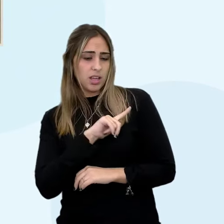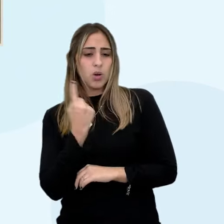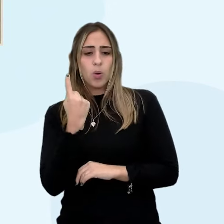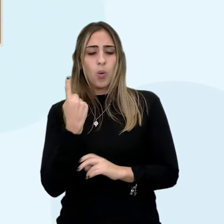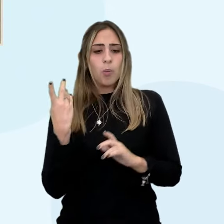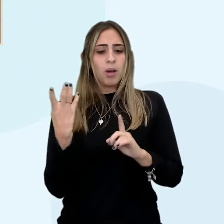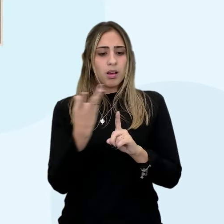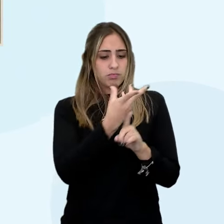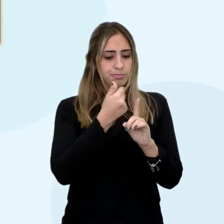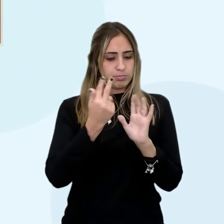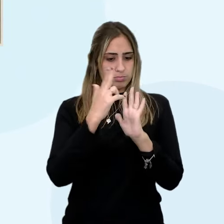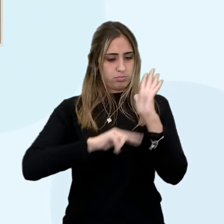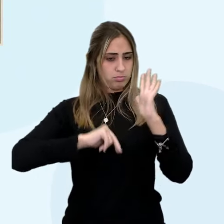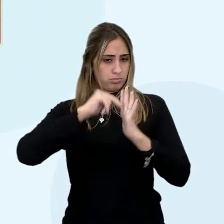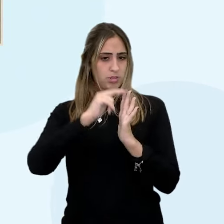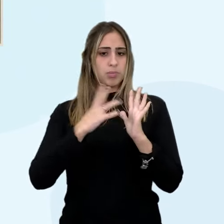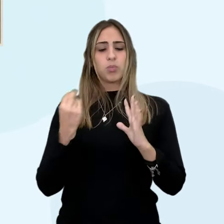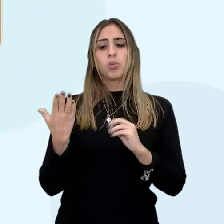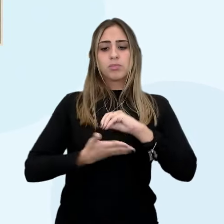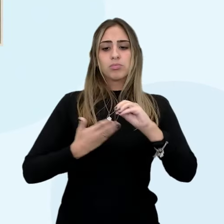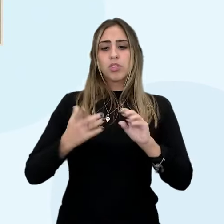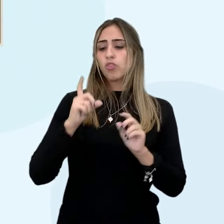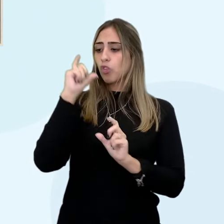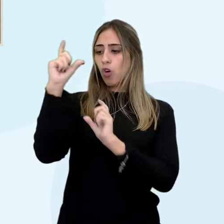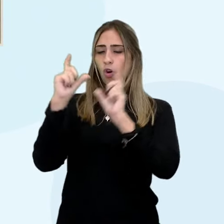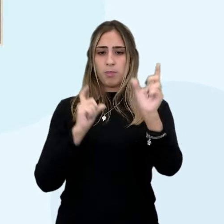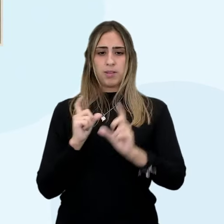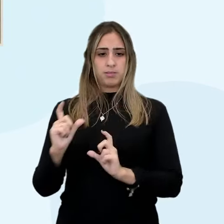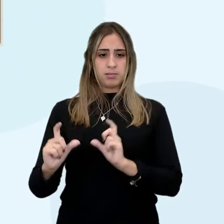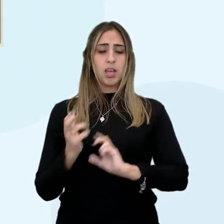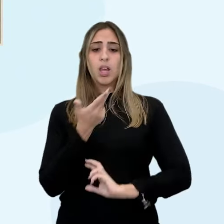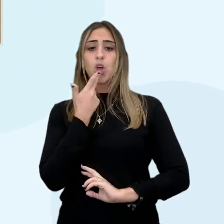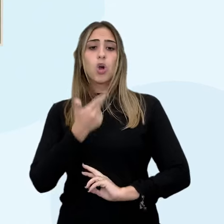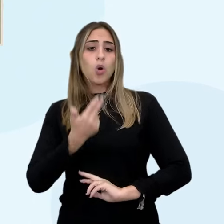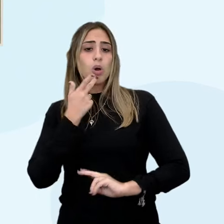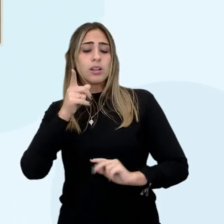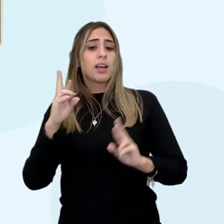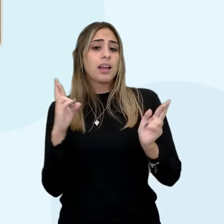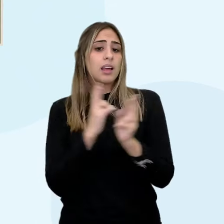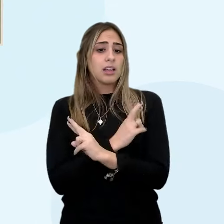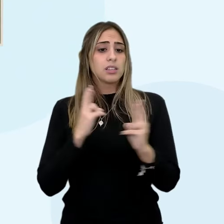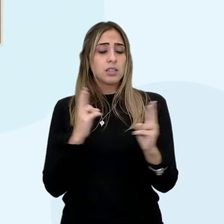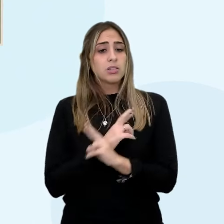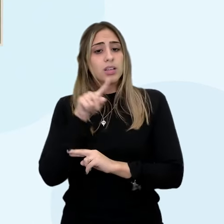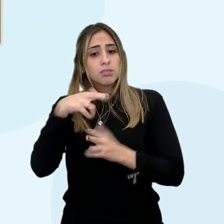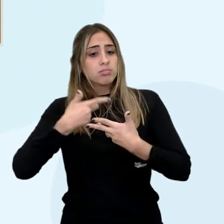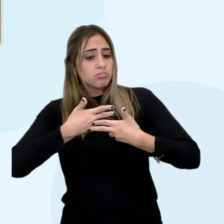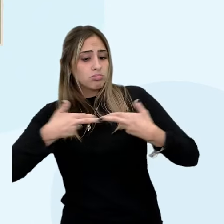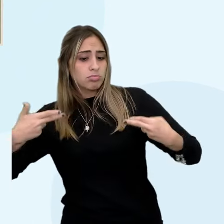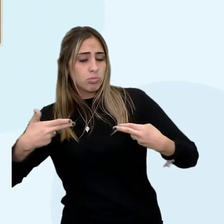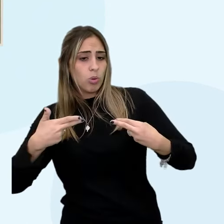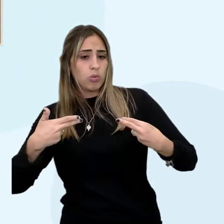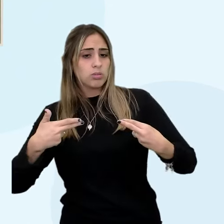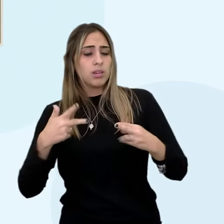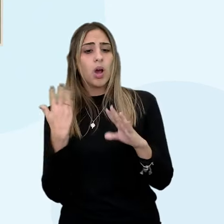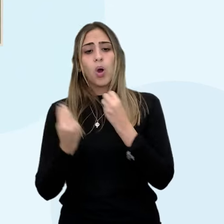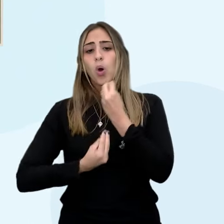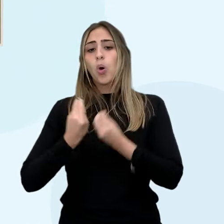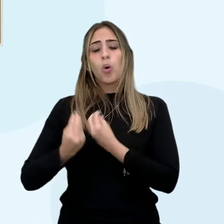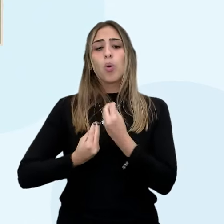obra muito mais baseada em formas e cores e a relação entre esses elementos como